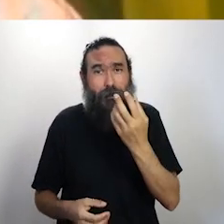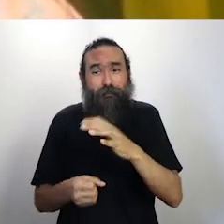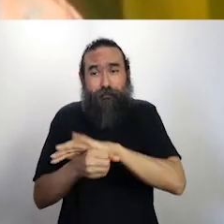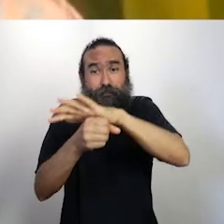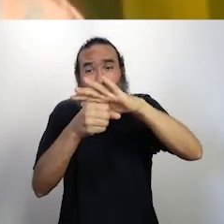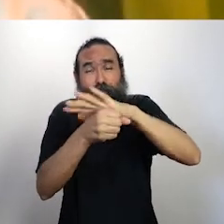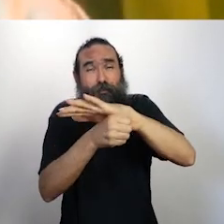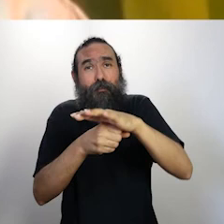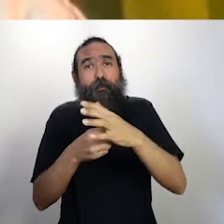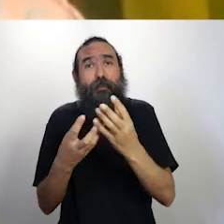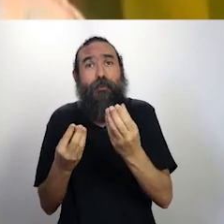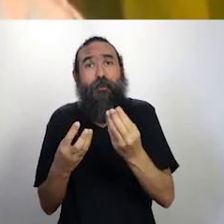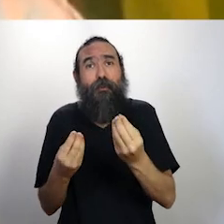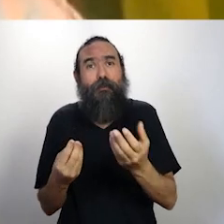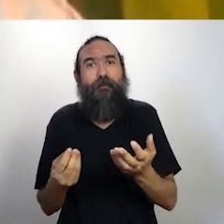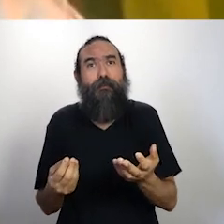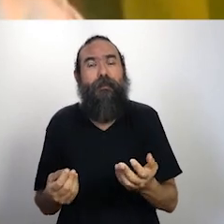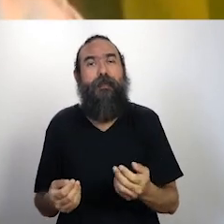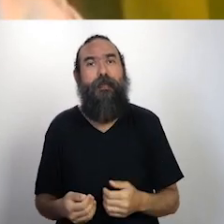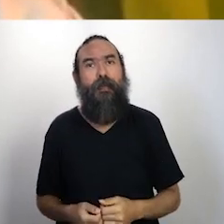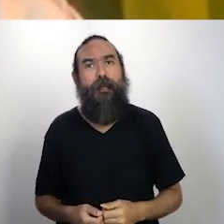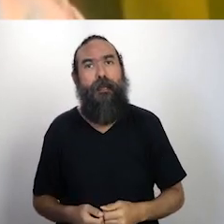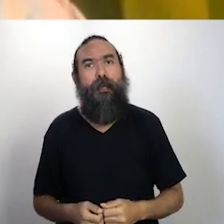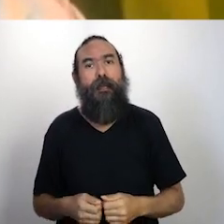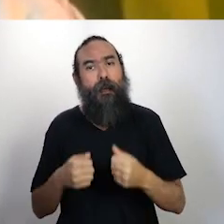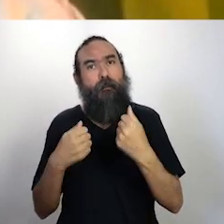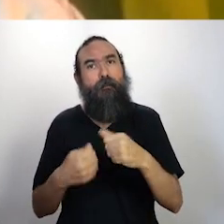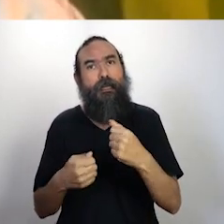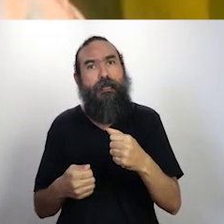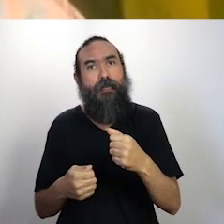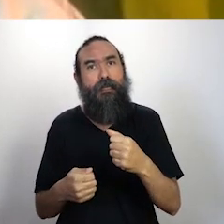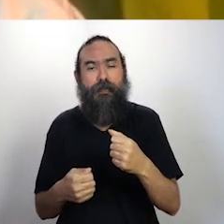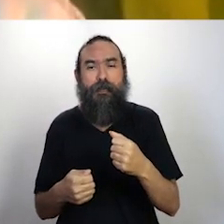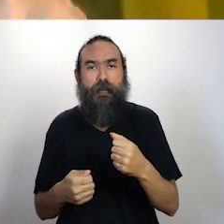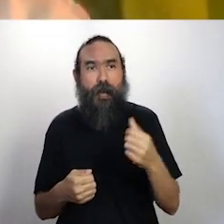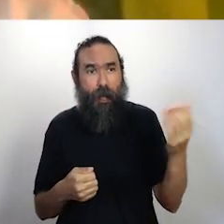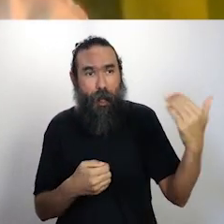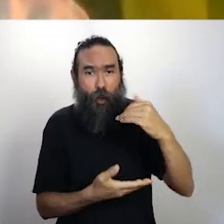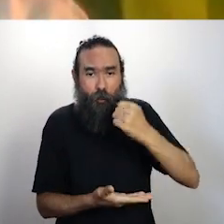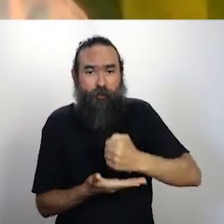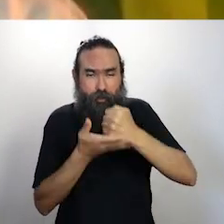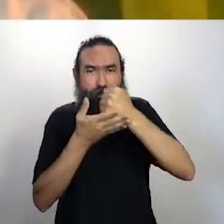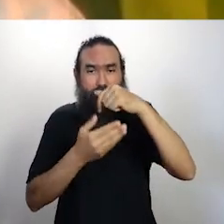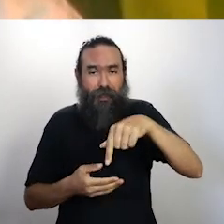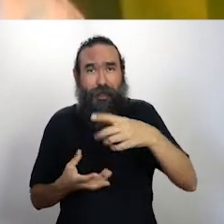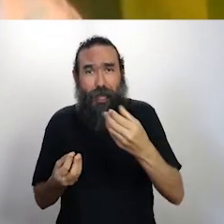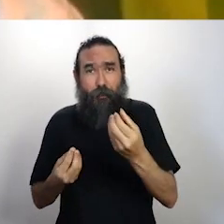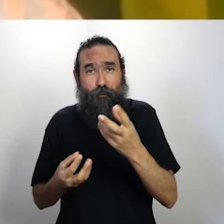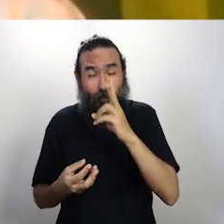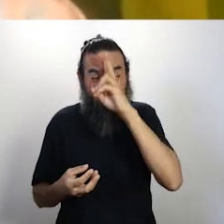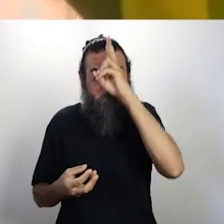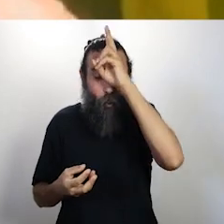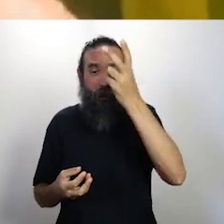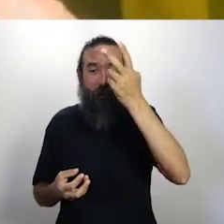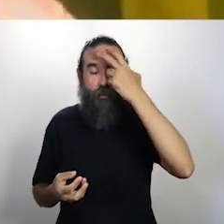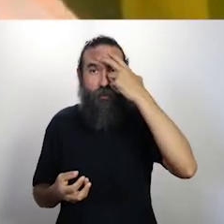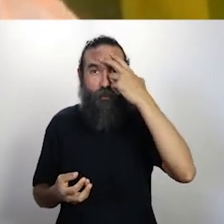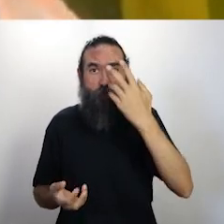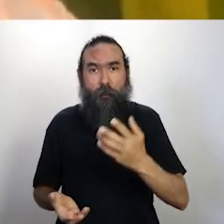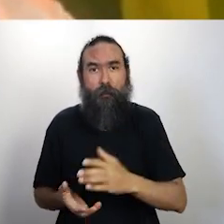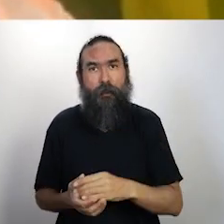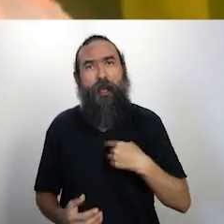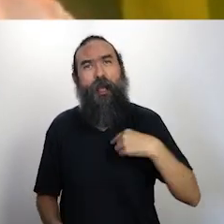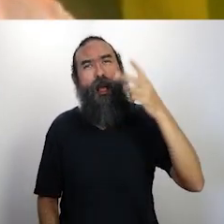tônica que ele falou de trazer muita muita força na cultura lembro do Juca quando eu ainda menino ele